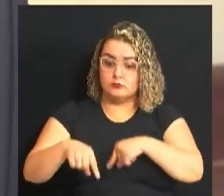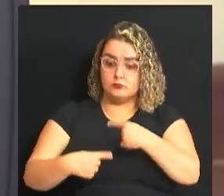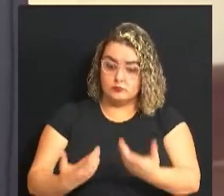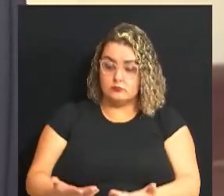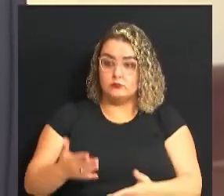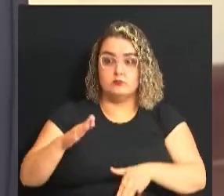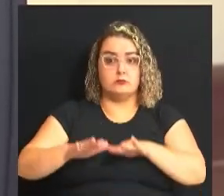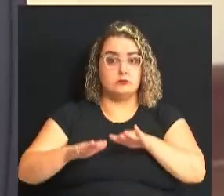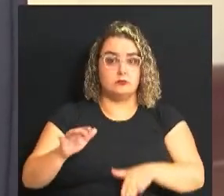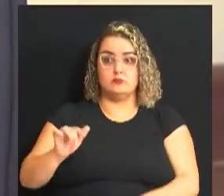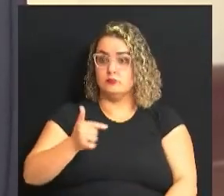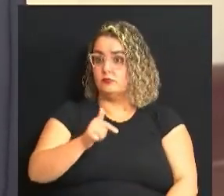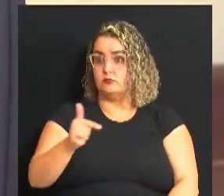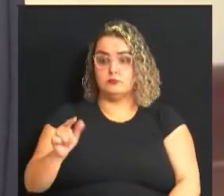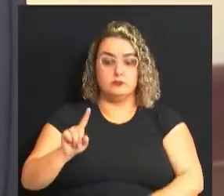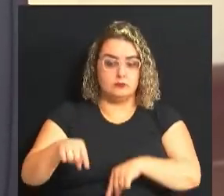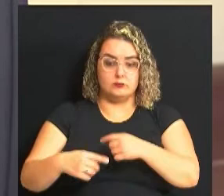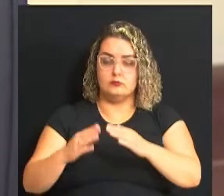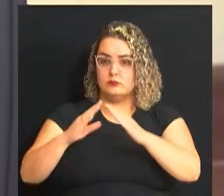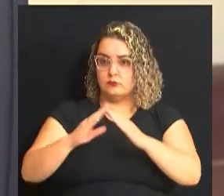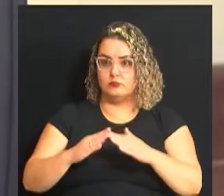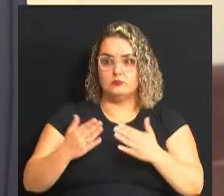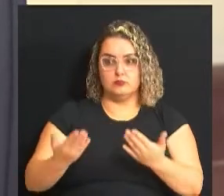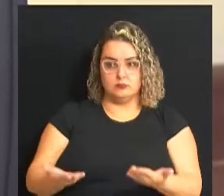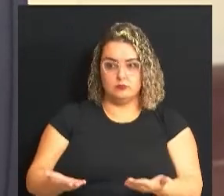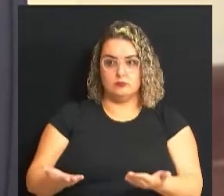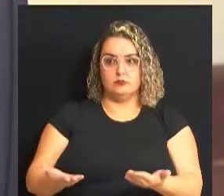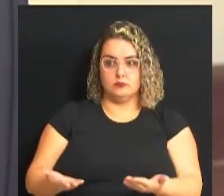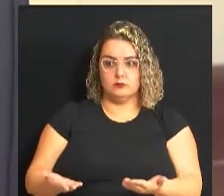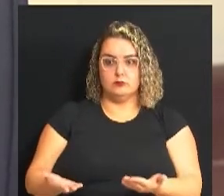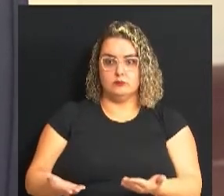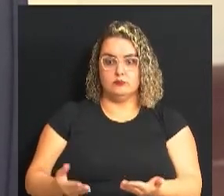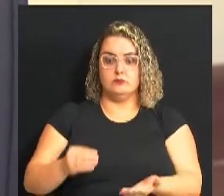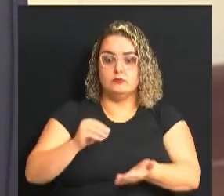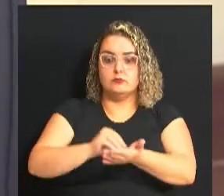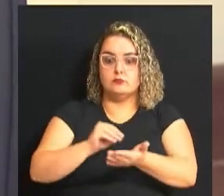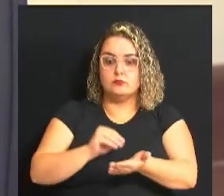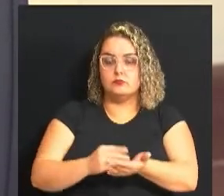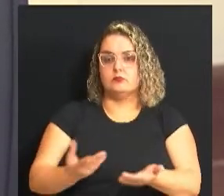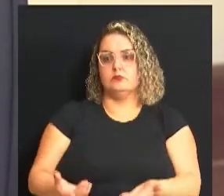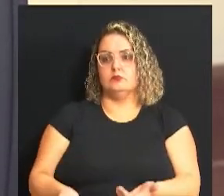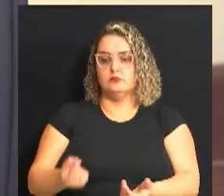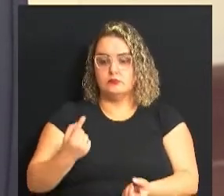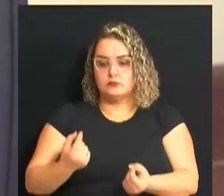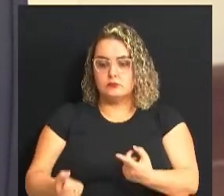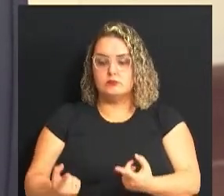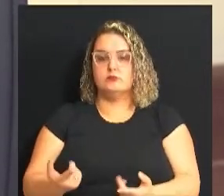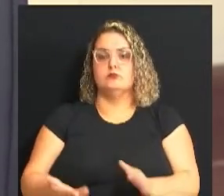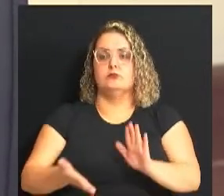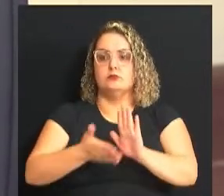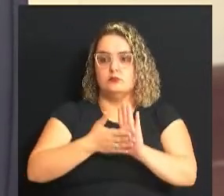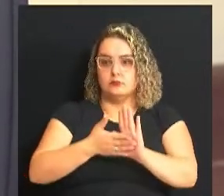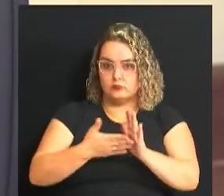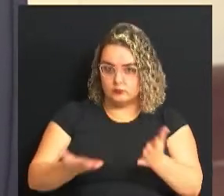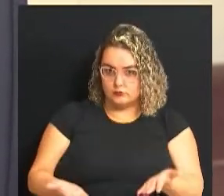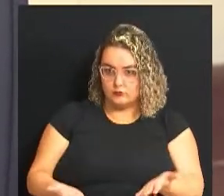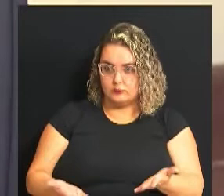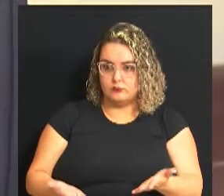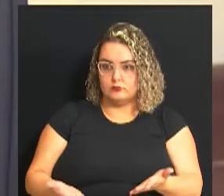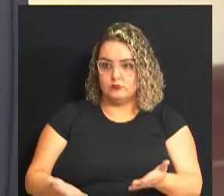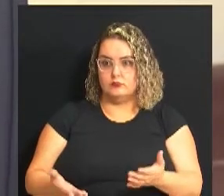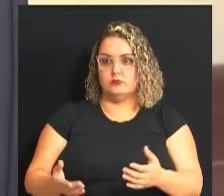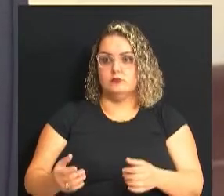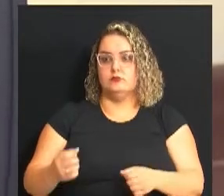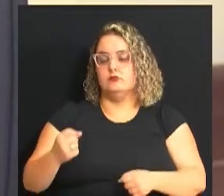não têm uma outra moradia, estão ali por falta de opção. Né? A proposta deste projeto é que, para